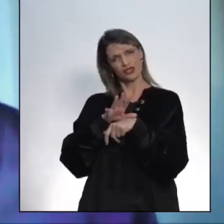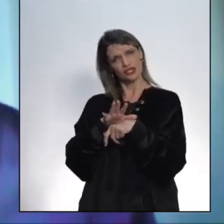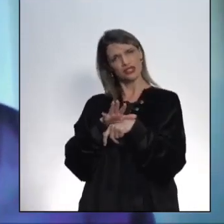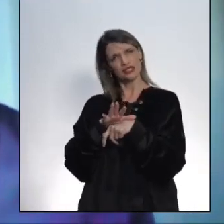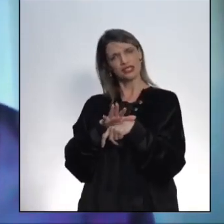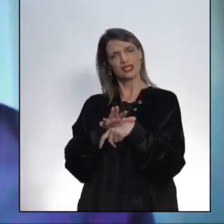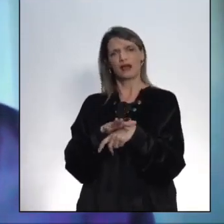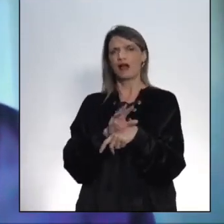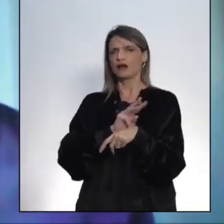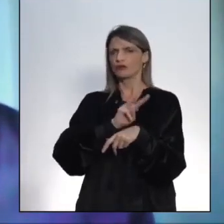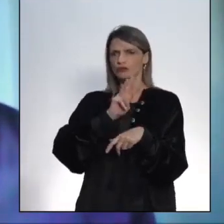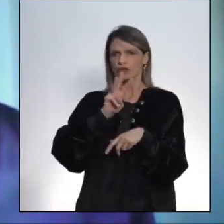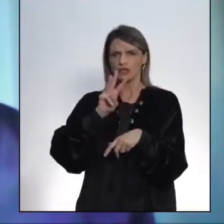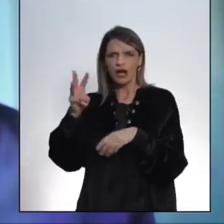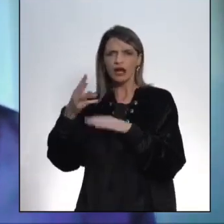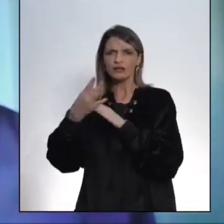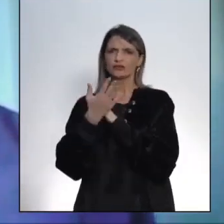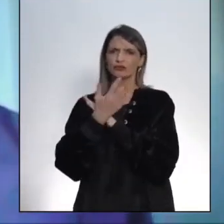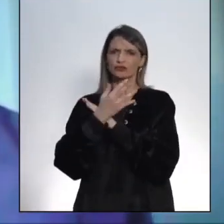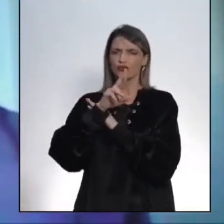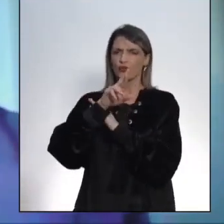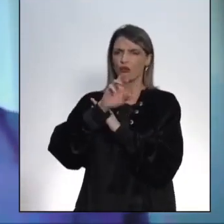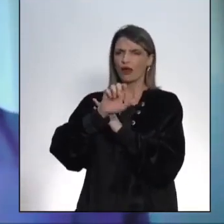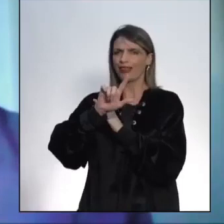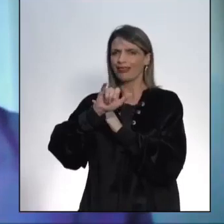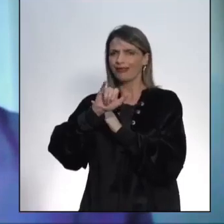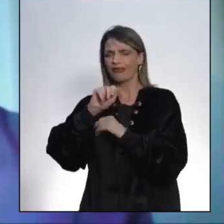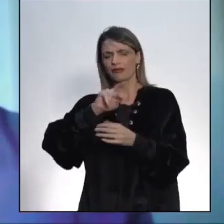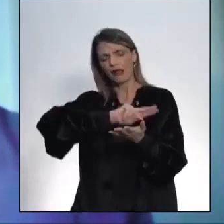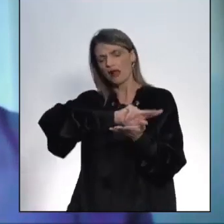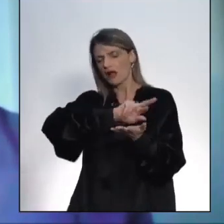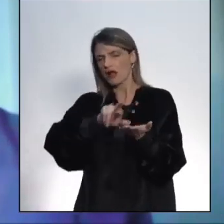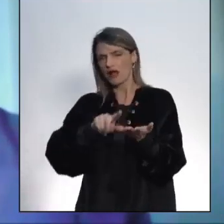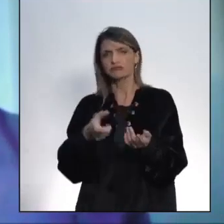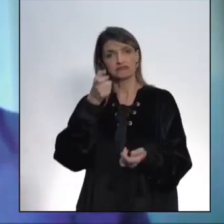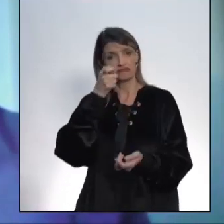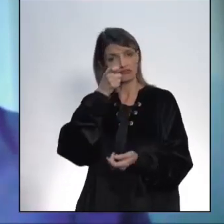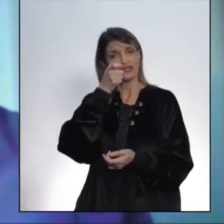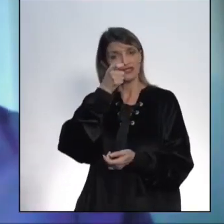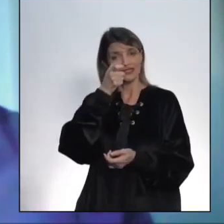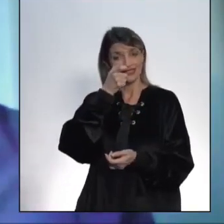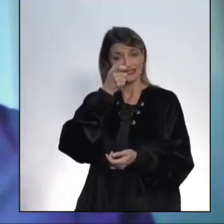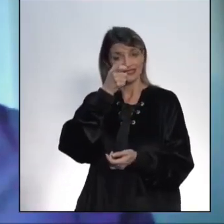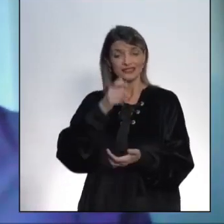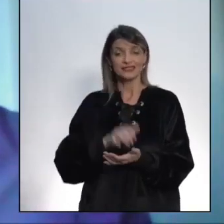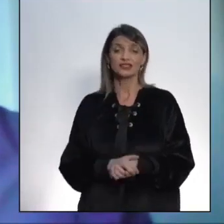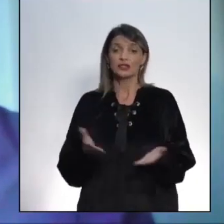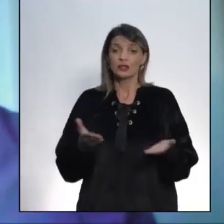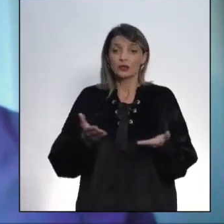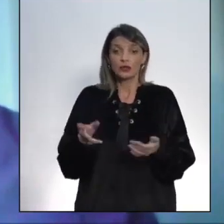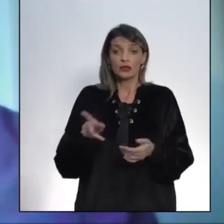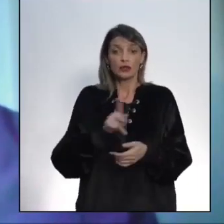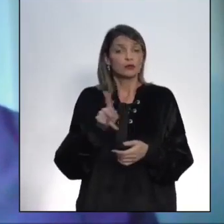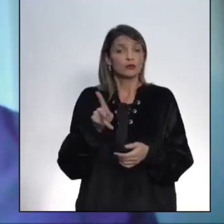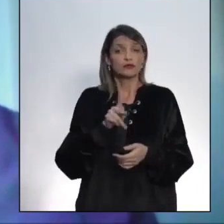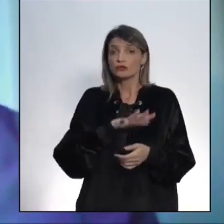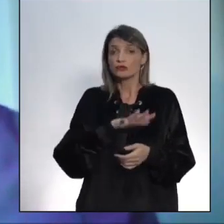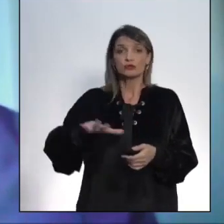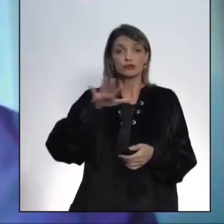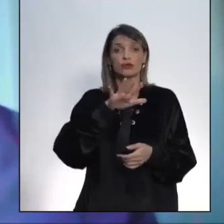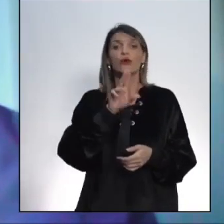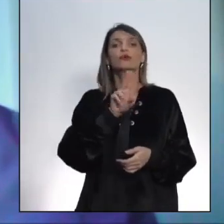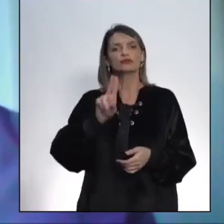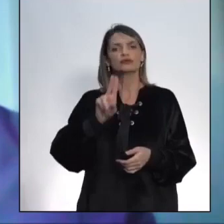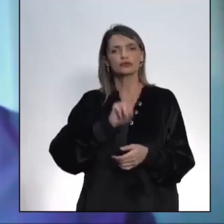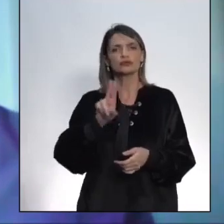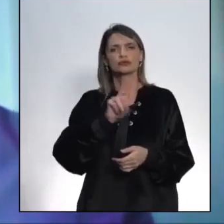dos sites, né, do Relia, tudo isso é muito interessante. Nesse momento, os professores têm